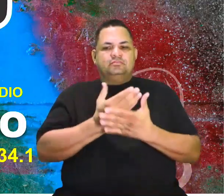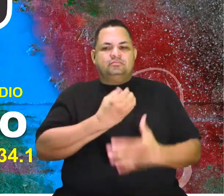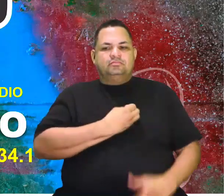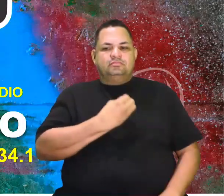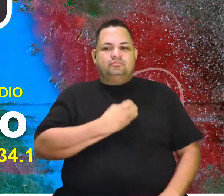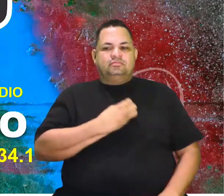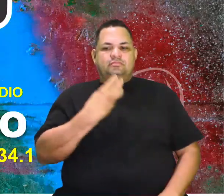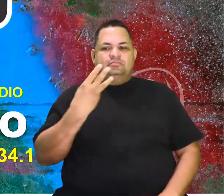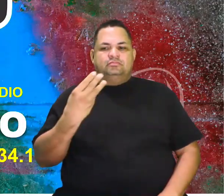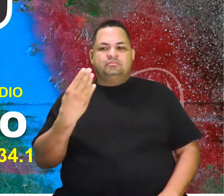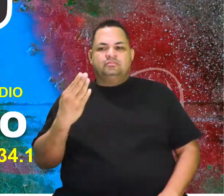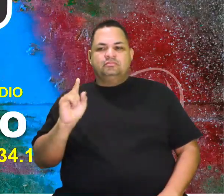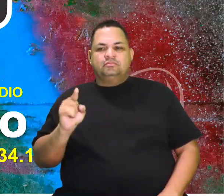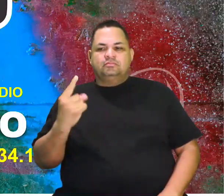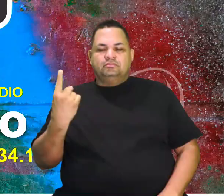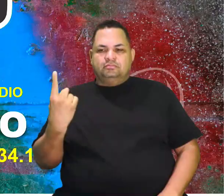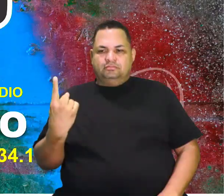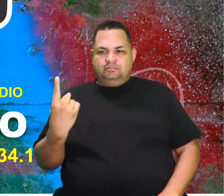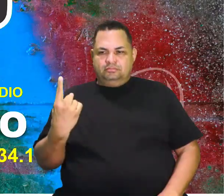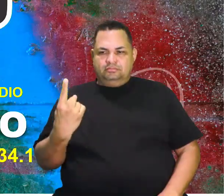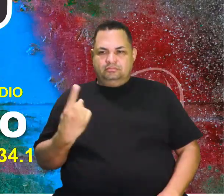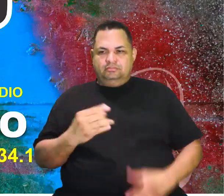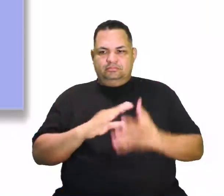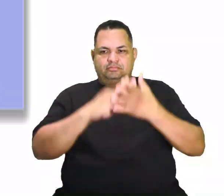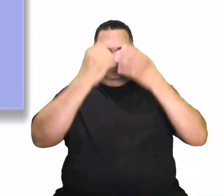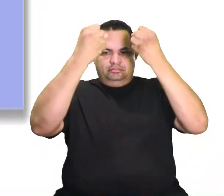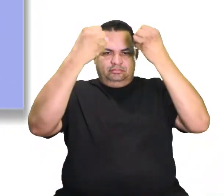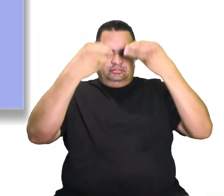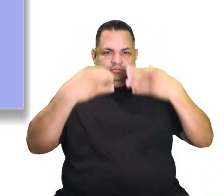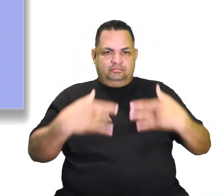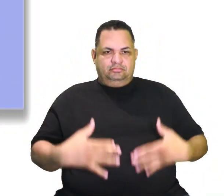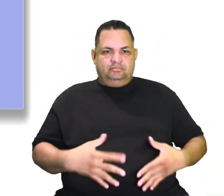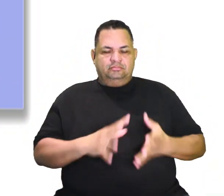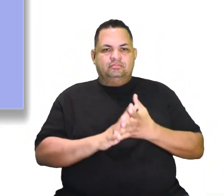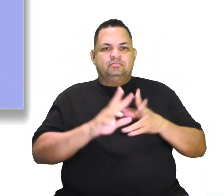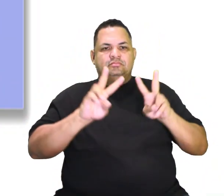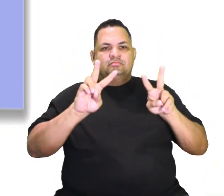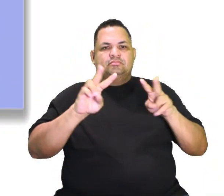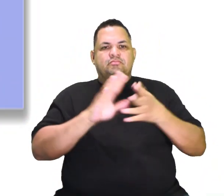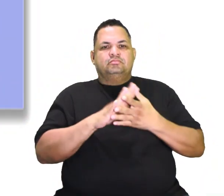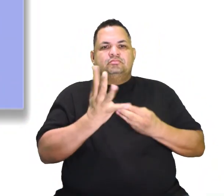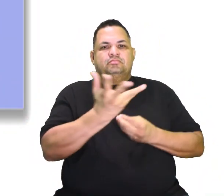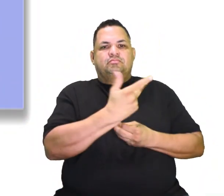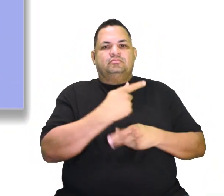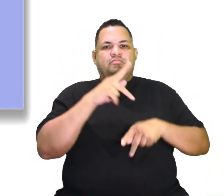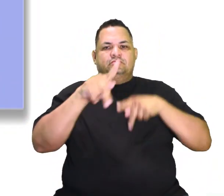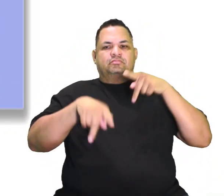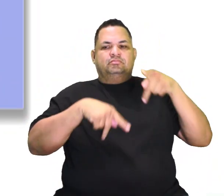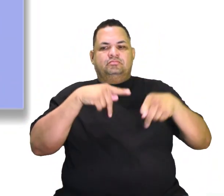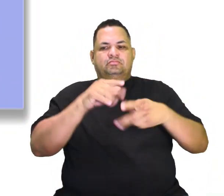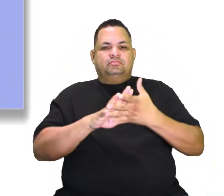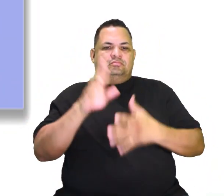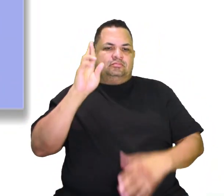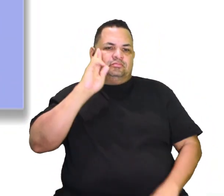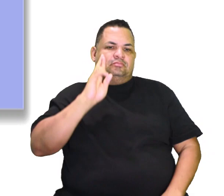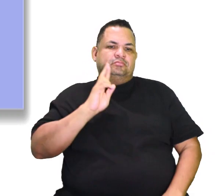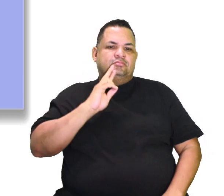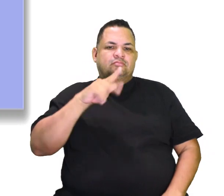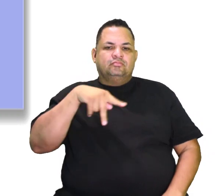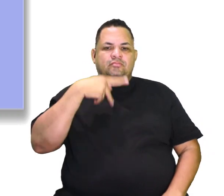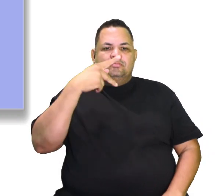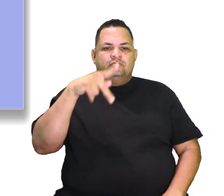34.1, abordando, então, o tema sobre arte popular em Rondônia. Vamos